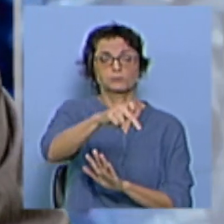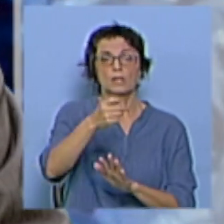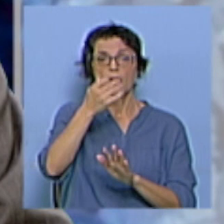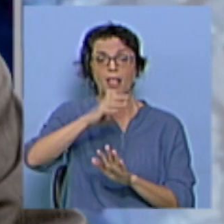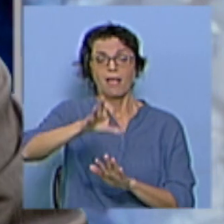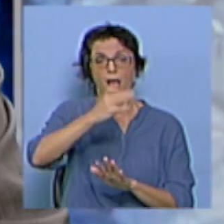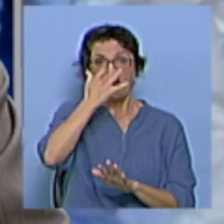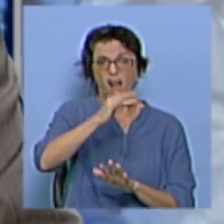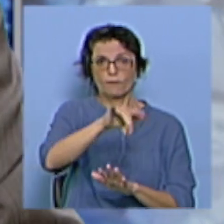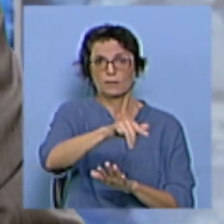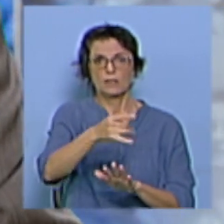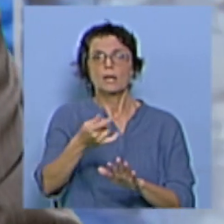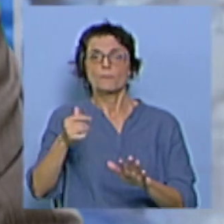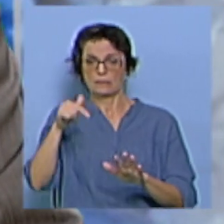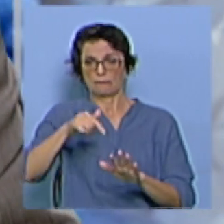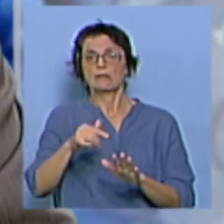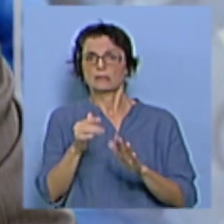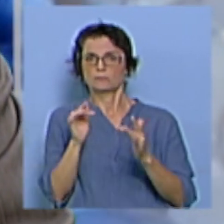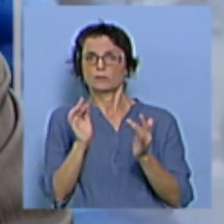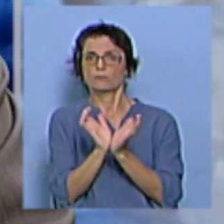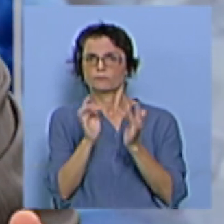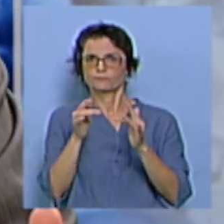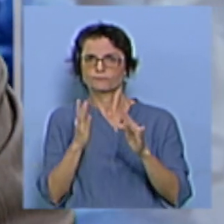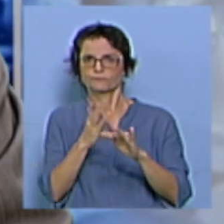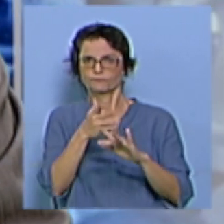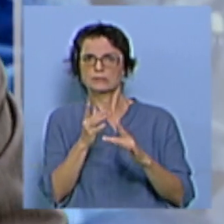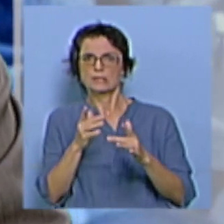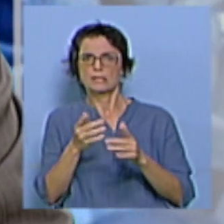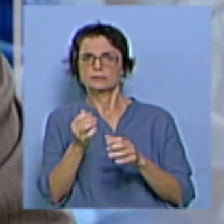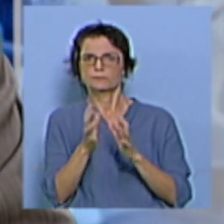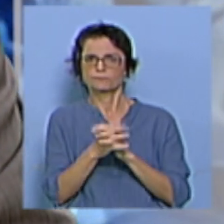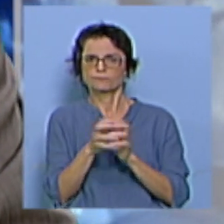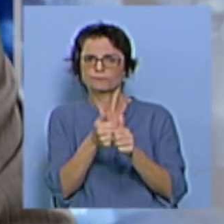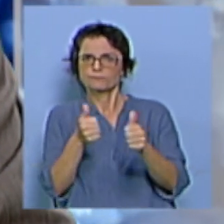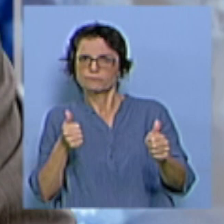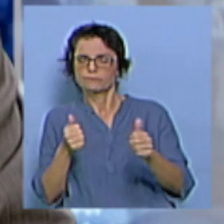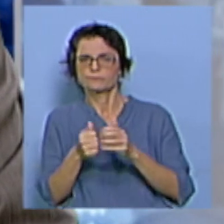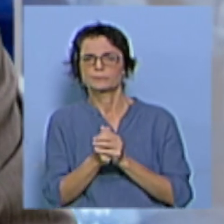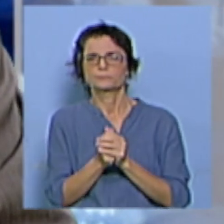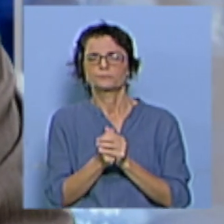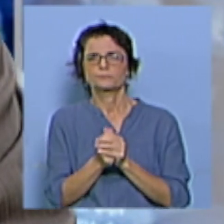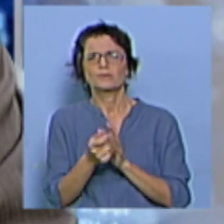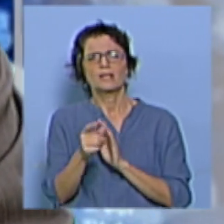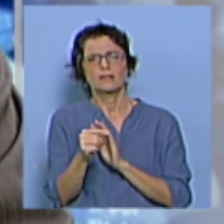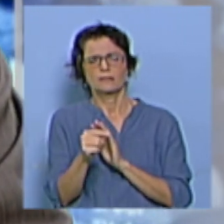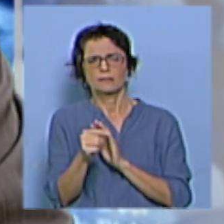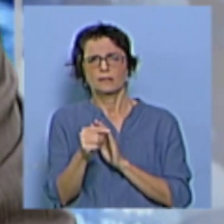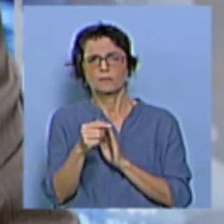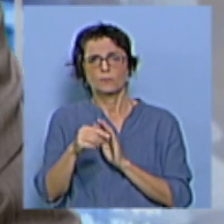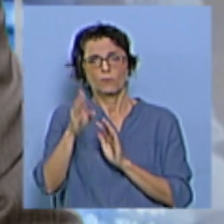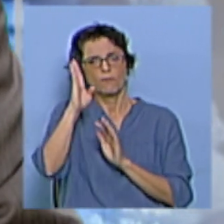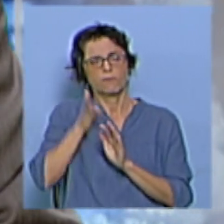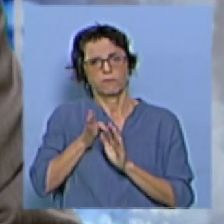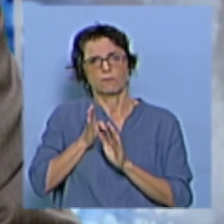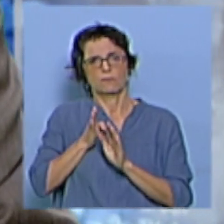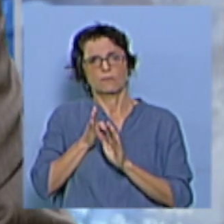Tivemos capelães que fizeram uma coisa que eu acho maravilhosa, que quando as forças de segurança iam para